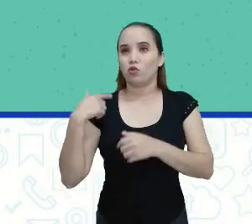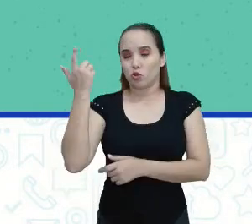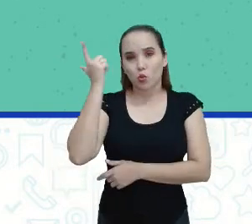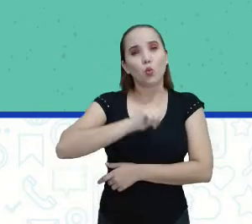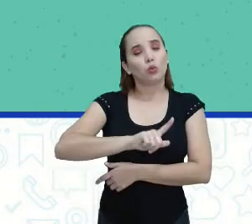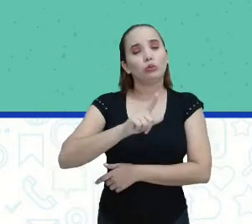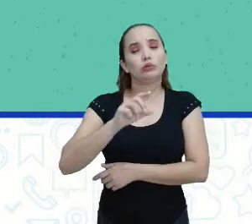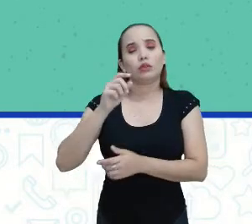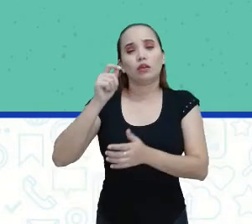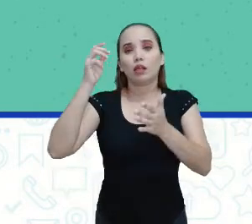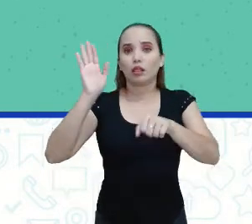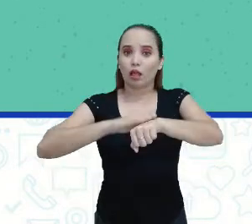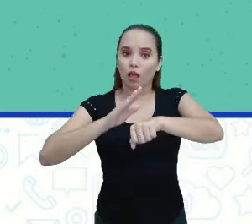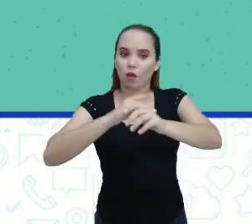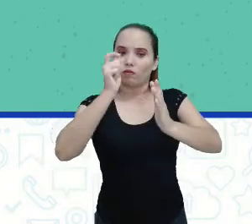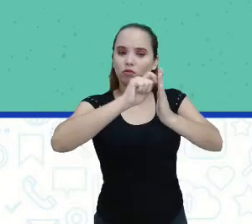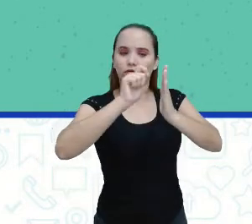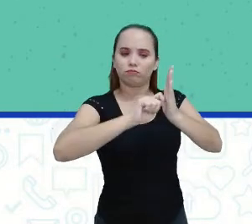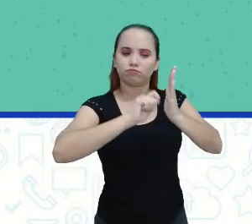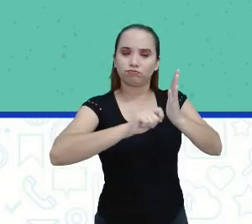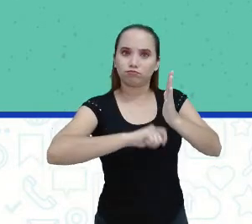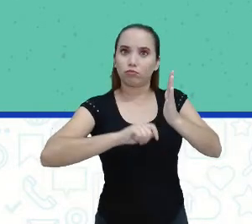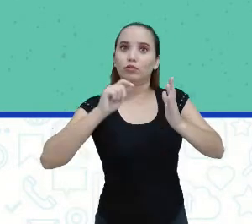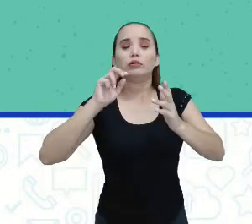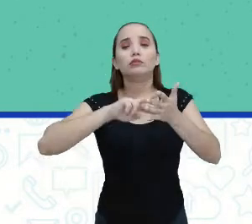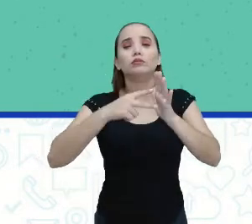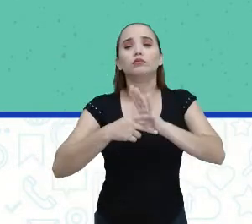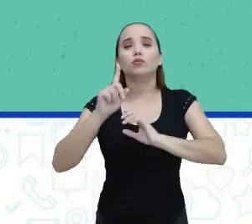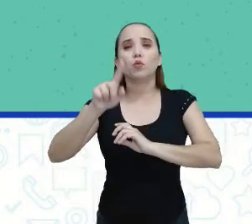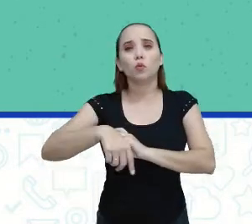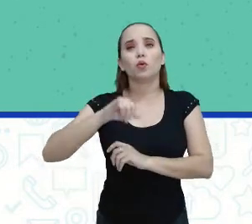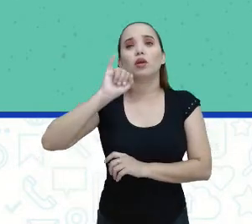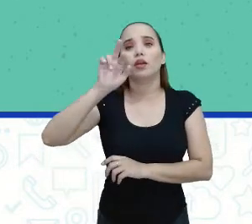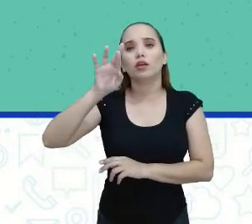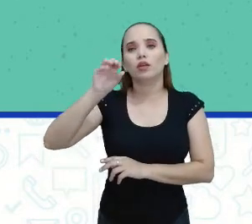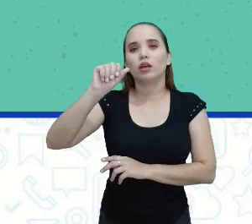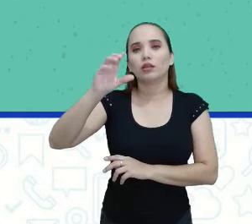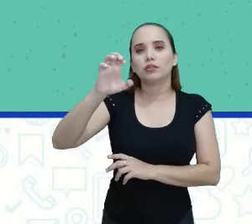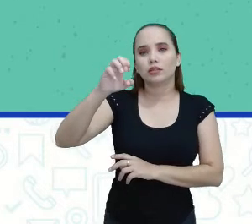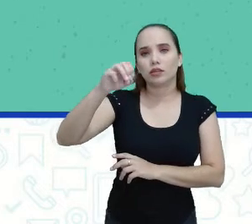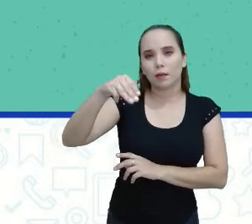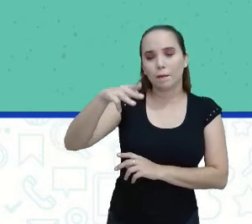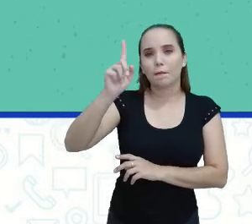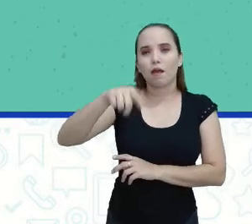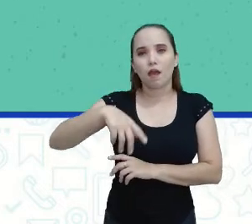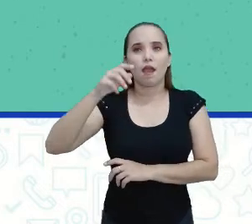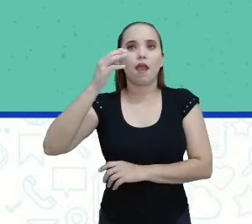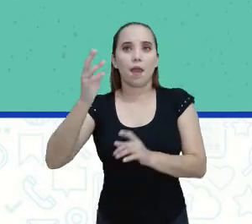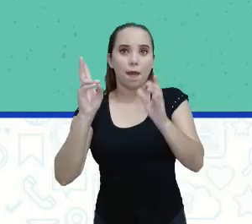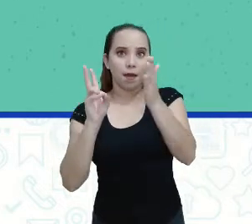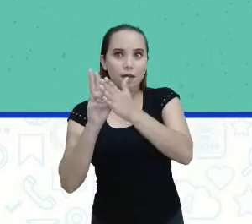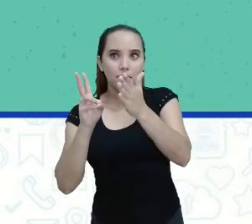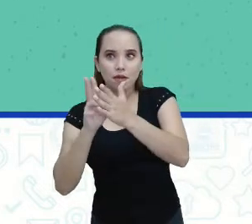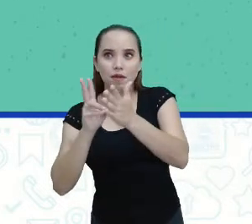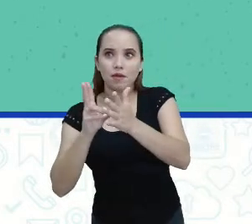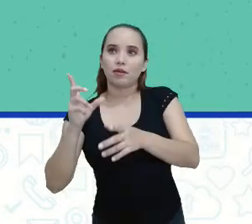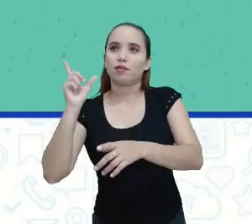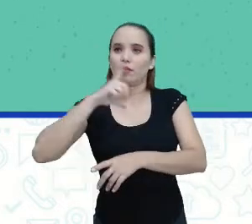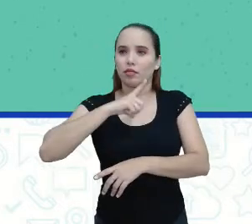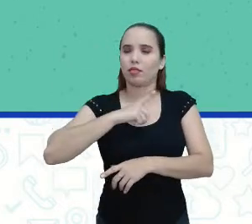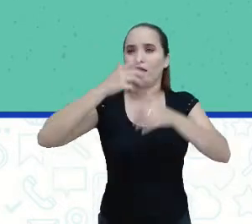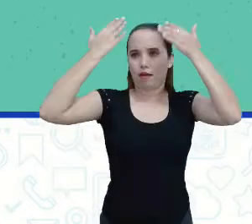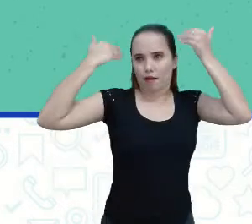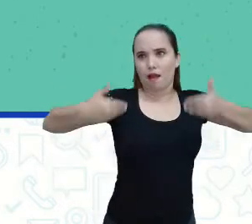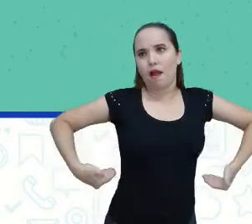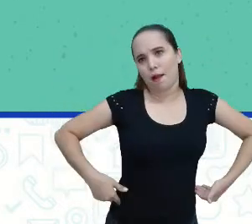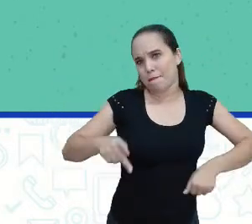imparcial, é muito mais curta. Ó. Iracema é uma índia e, como tal, tem cabelos longos e pretos. Virgem, é jovem e possui